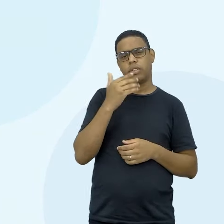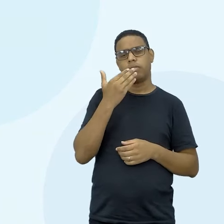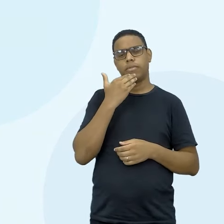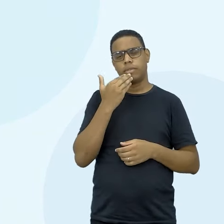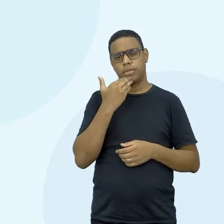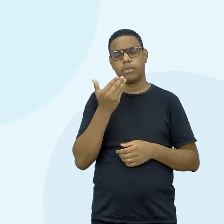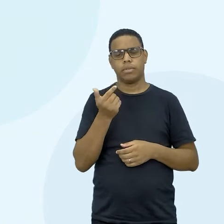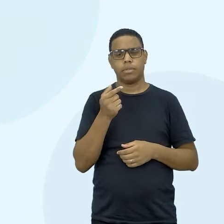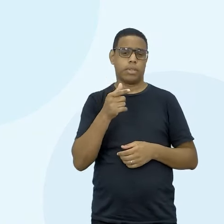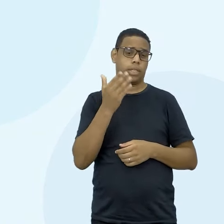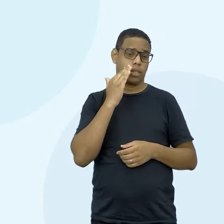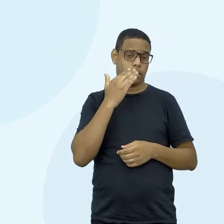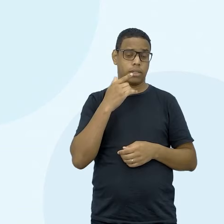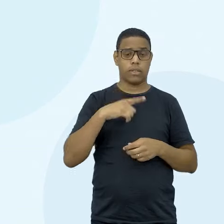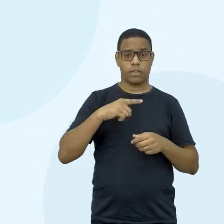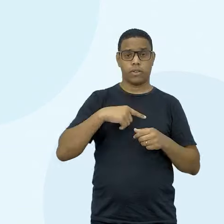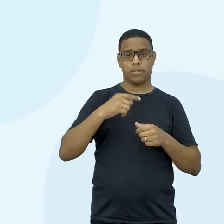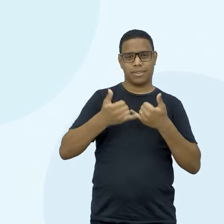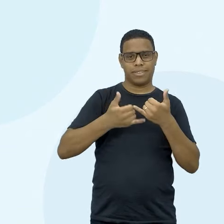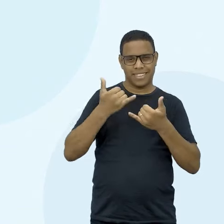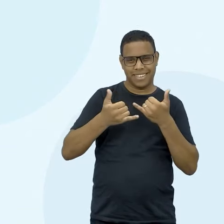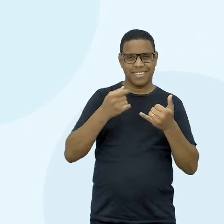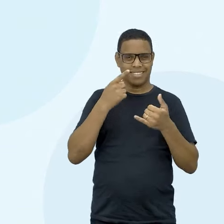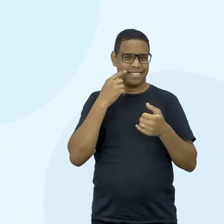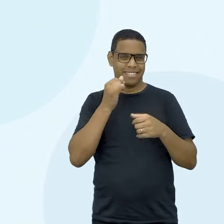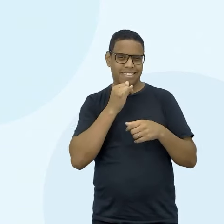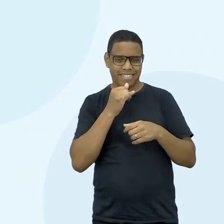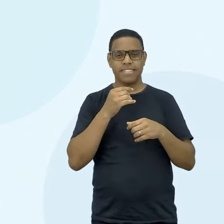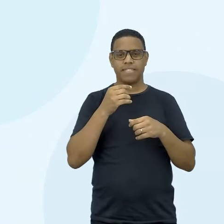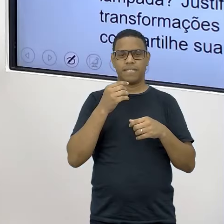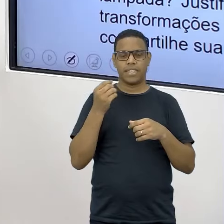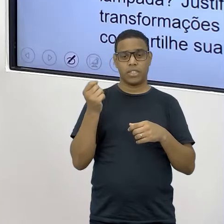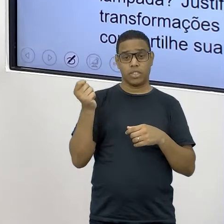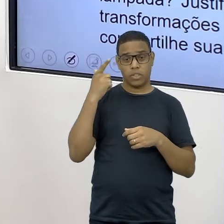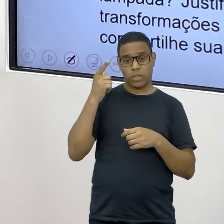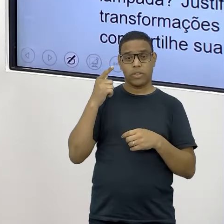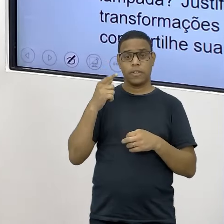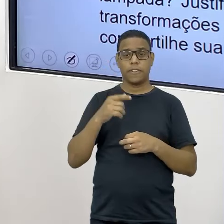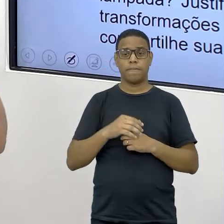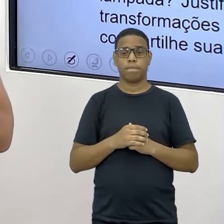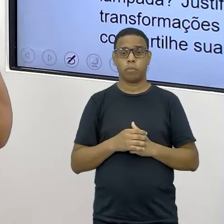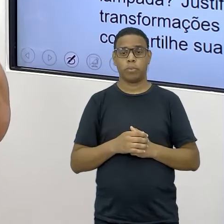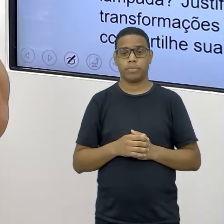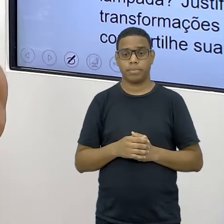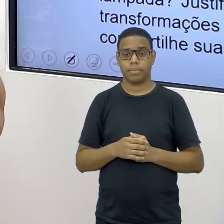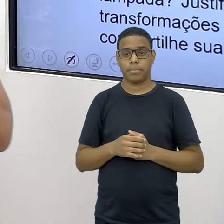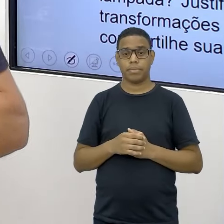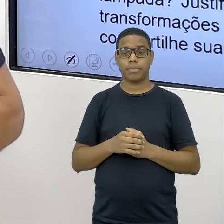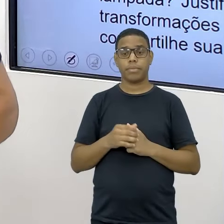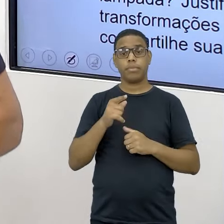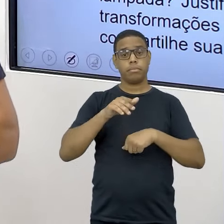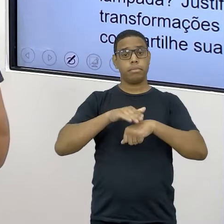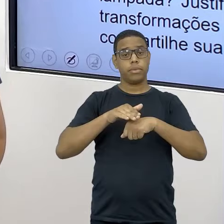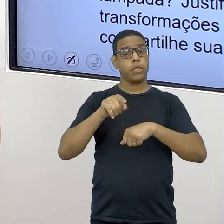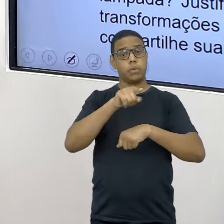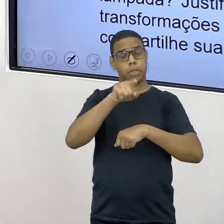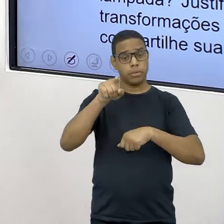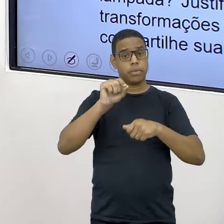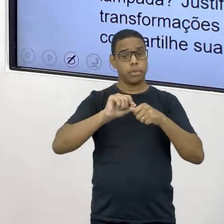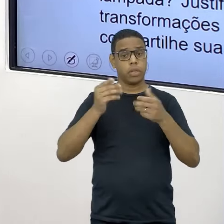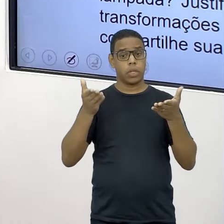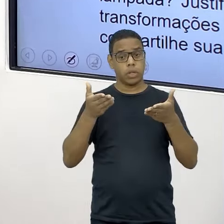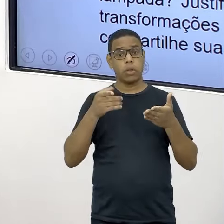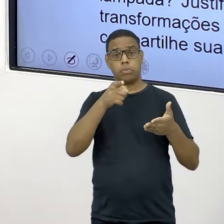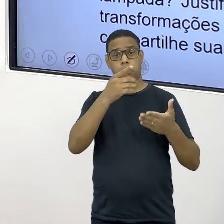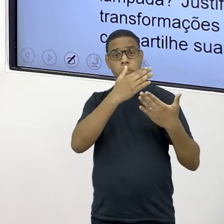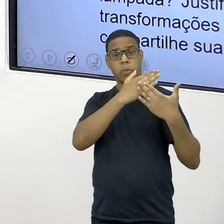hein? Você sabe que ali eu fiz uma brincadeira na hora de colocar a célula solar, pode voltar aqui para mim, está na sua mão, está aí agora na